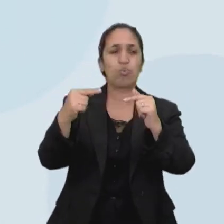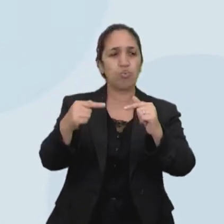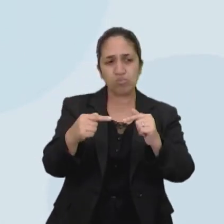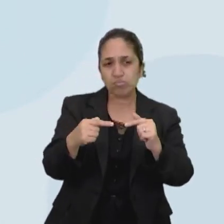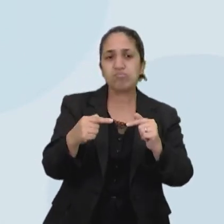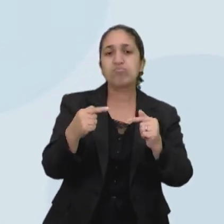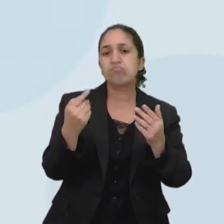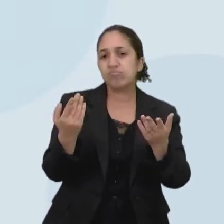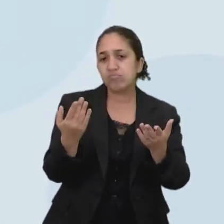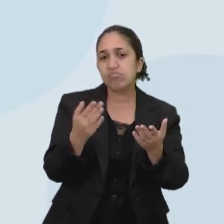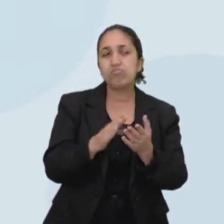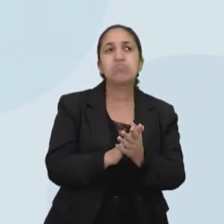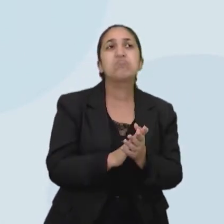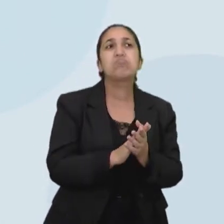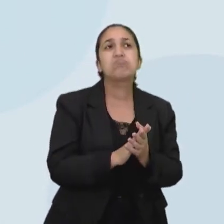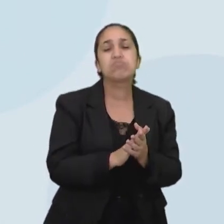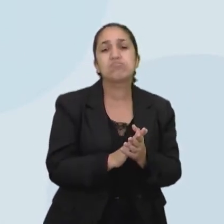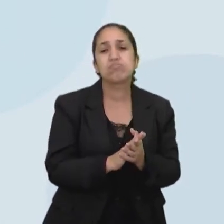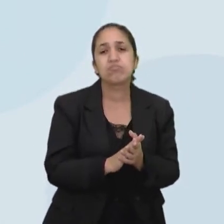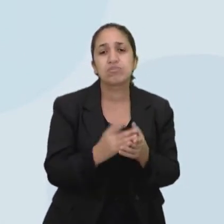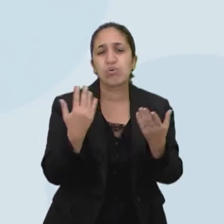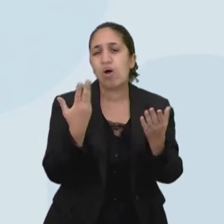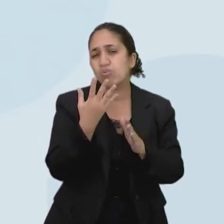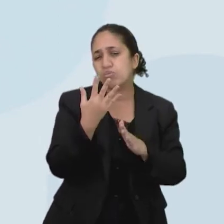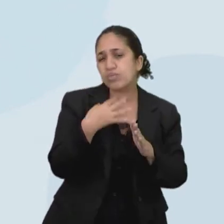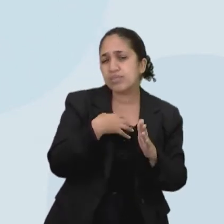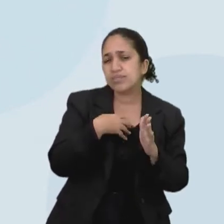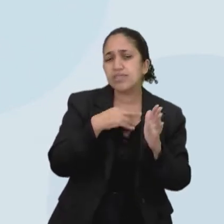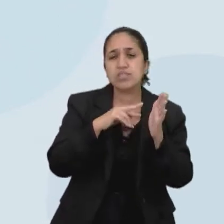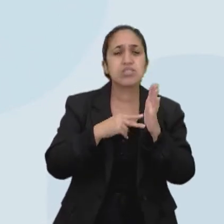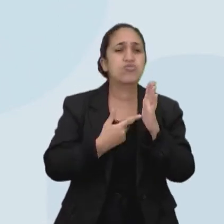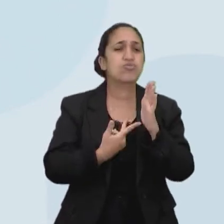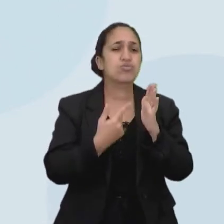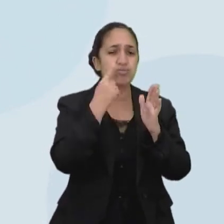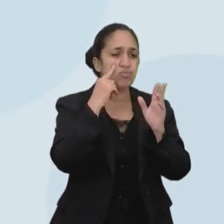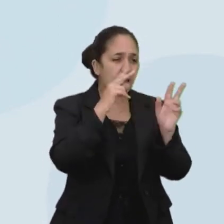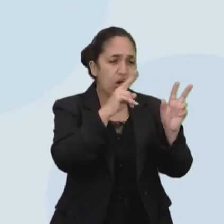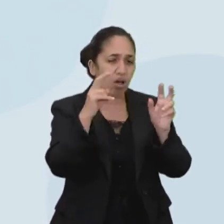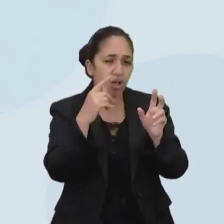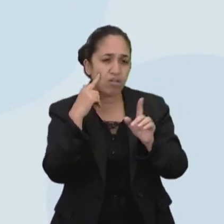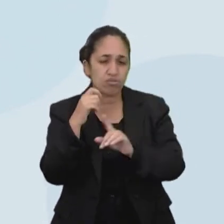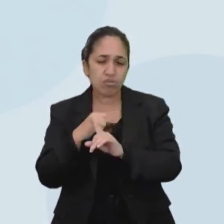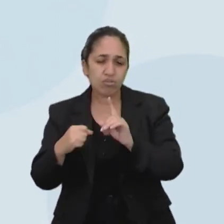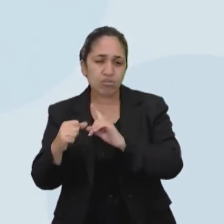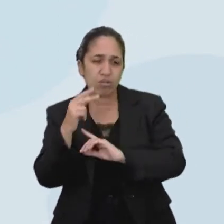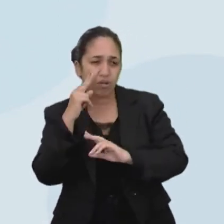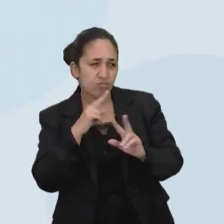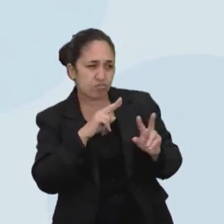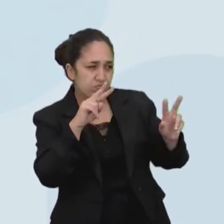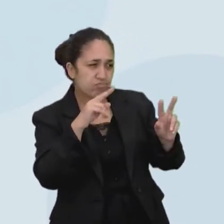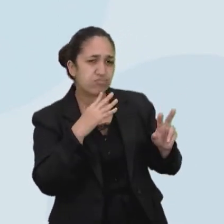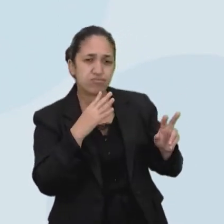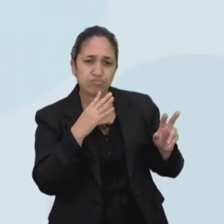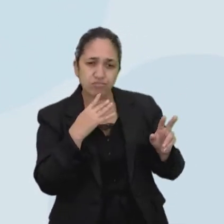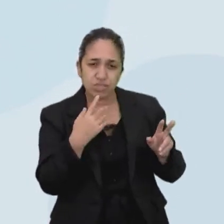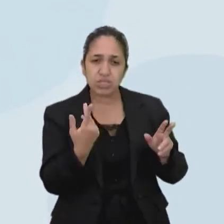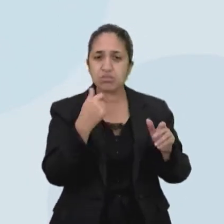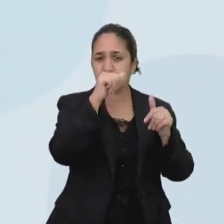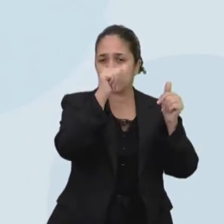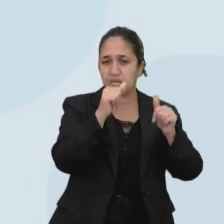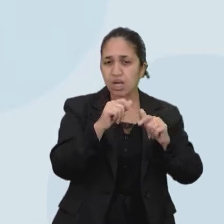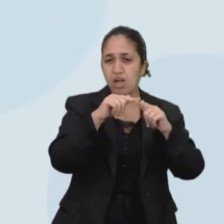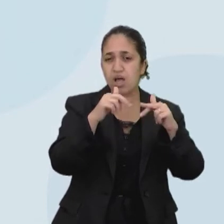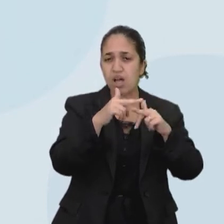que ele é, qual é o sentido dele, né, em nível social de conhecimento público e notório. Analisar os